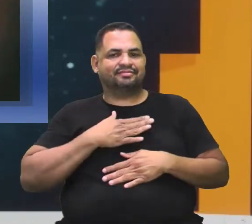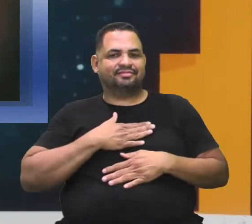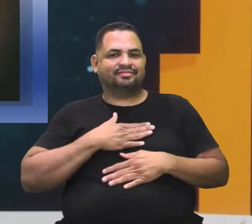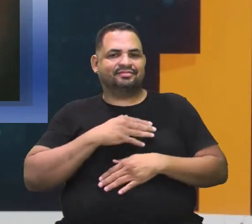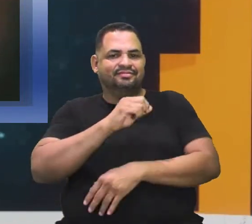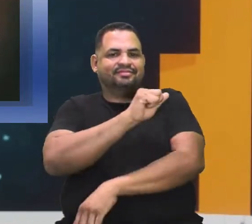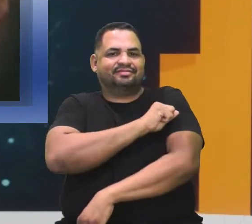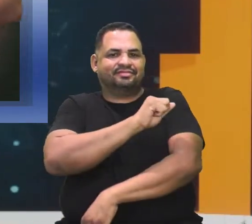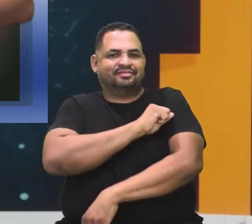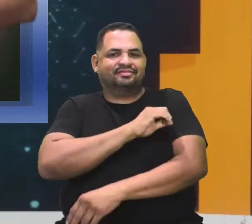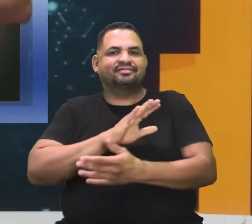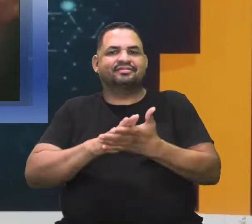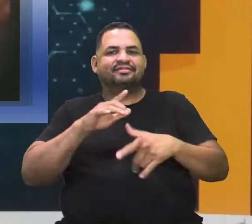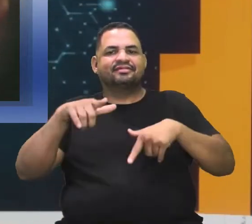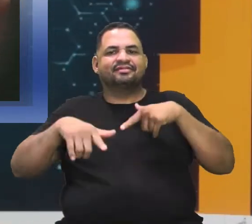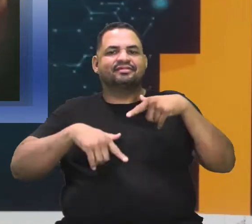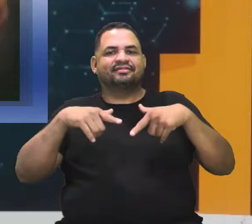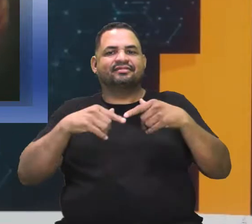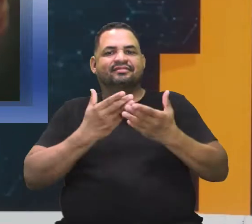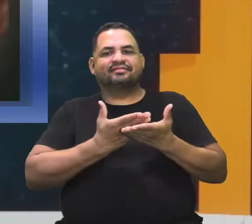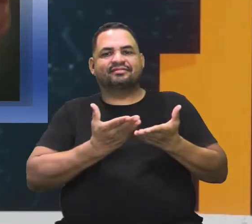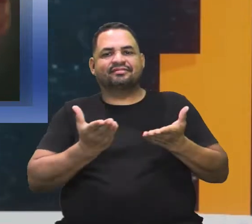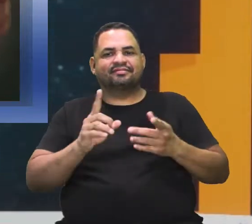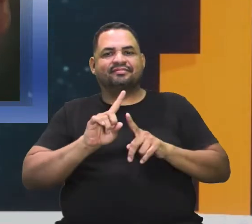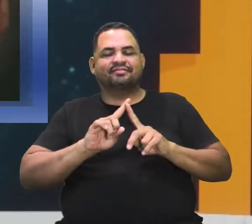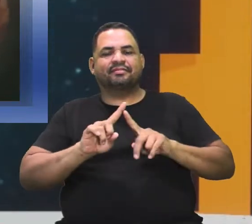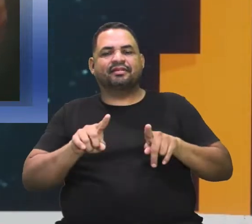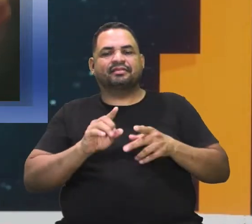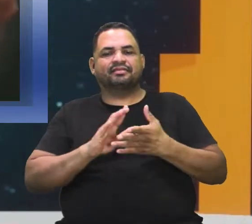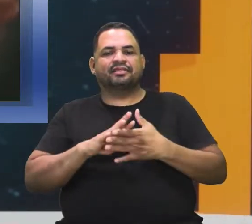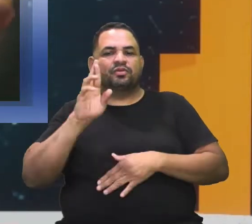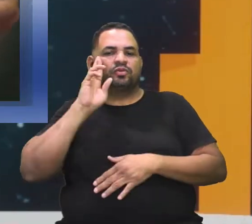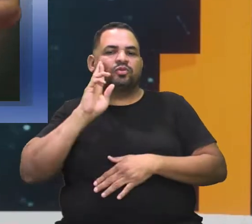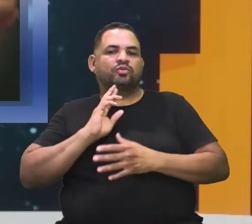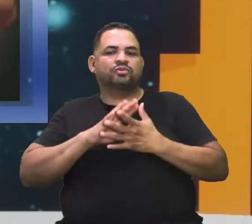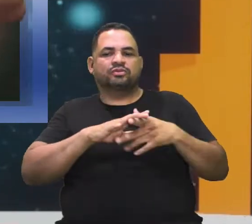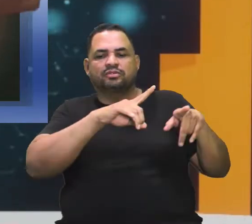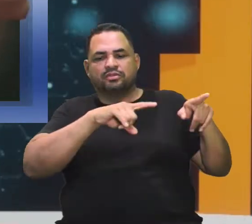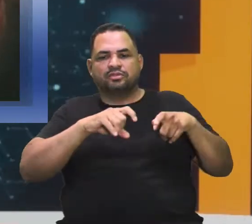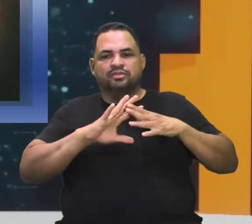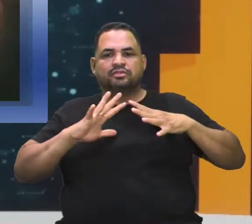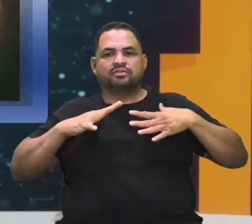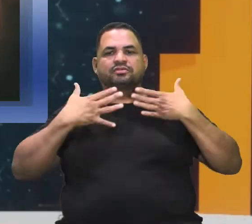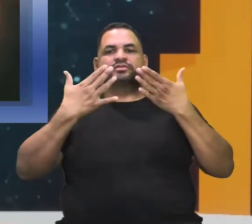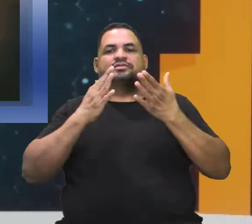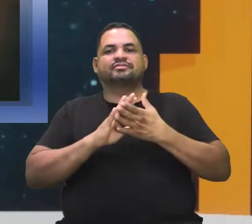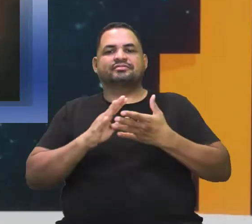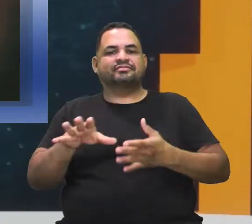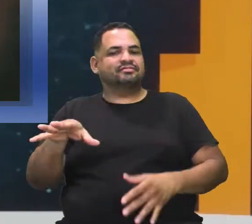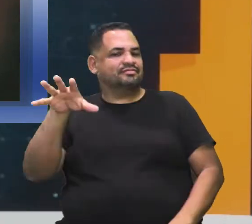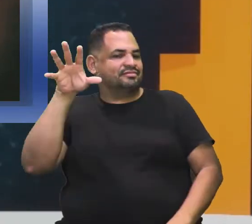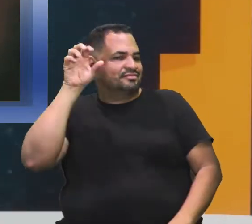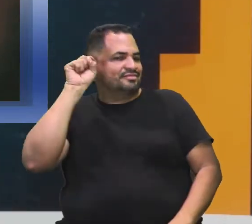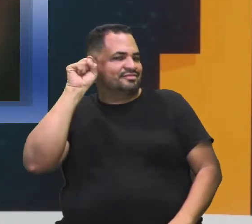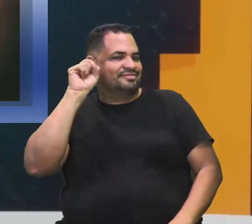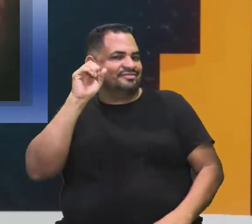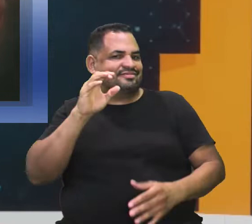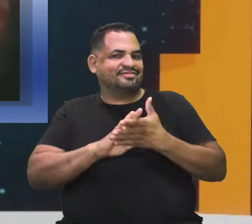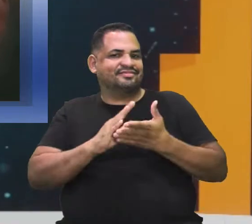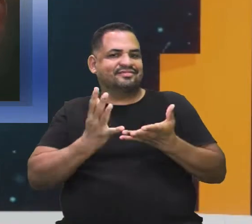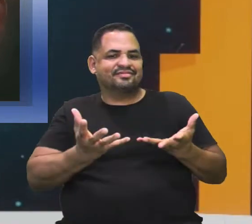professor Alex que trabalhava com você, mas lá no Rondônia Rural Show, escutando o depoimento deles, a fala deles, o modo com que